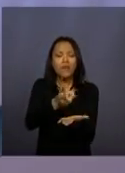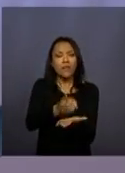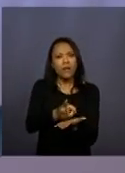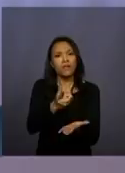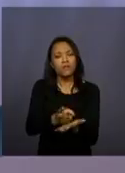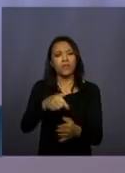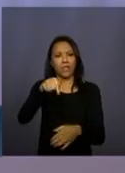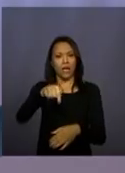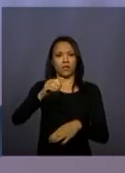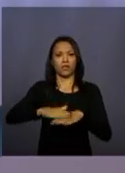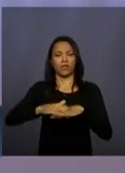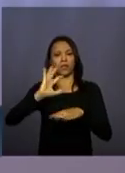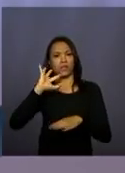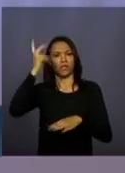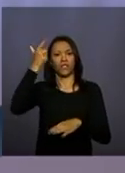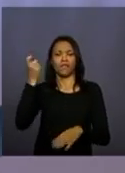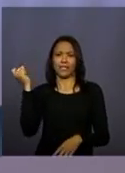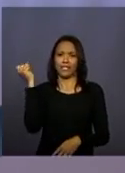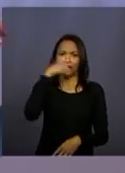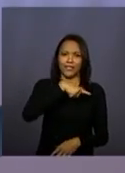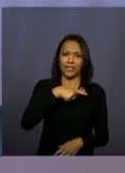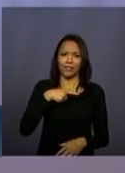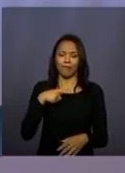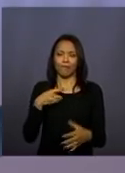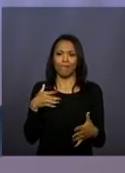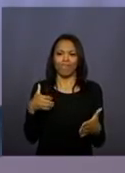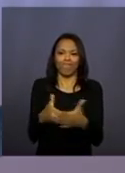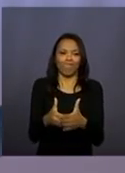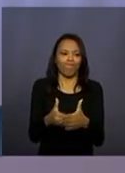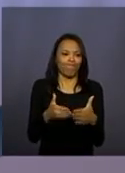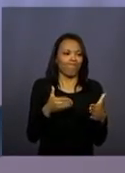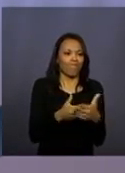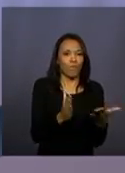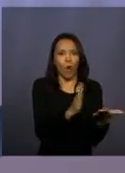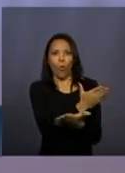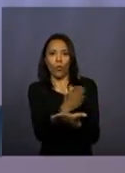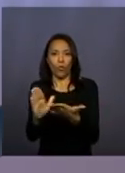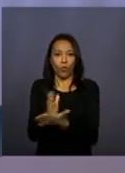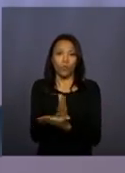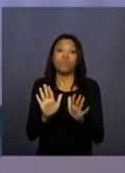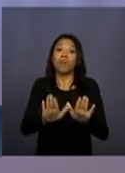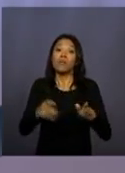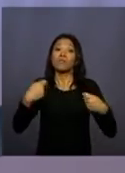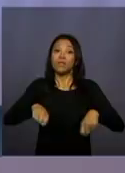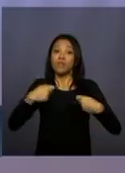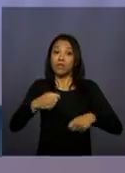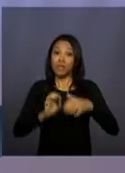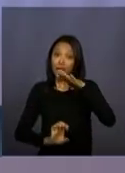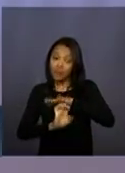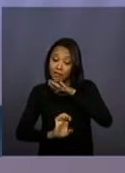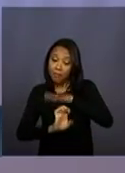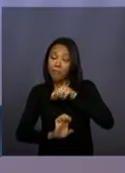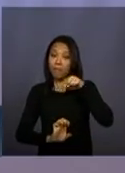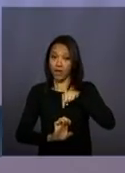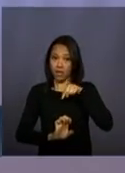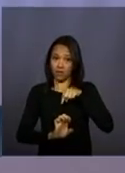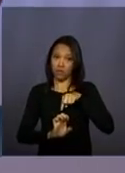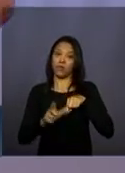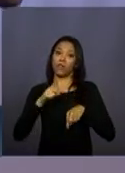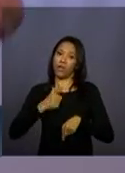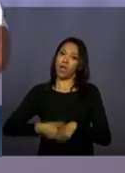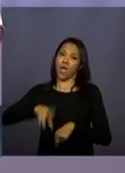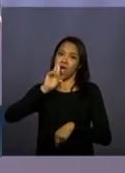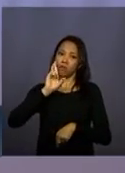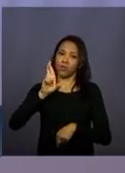Mesmo que essa decisão seja dura para uns ou para outros, mas nós precisamos que as empresas de embalagem se responsabilizem, de fato, pelas